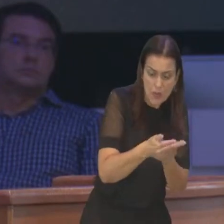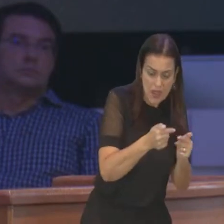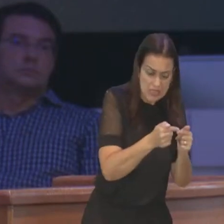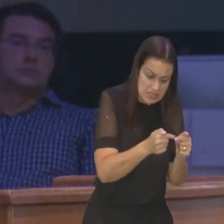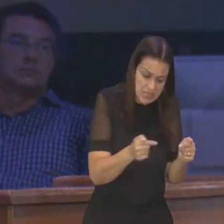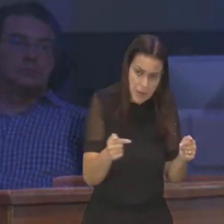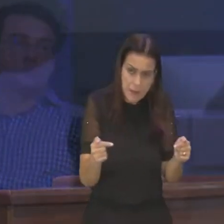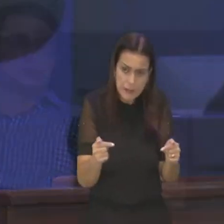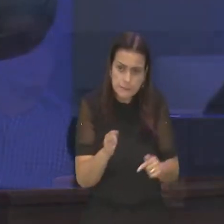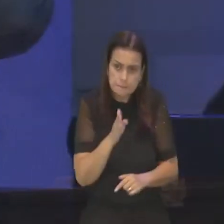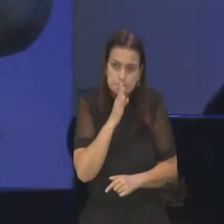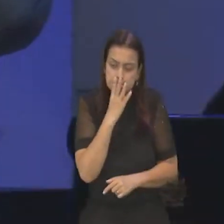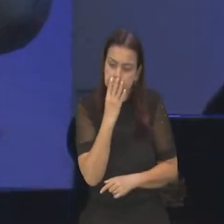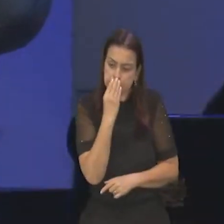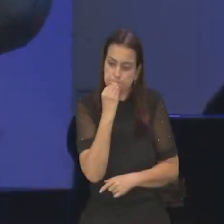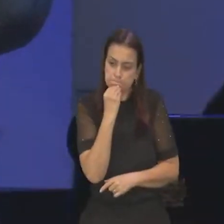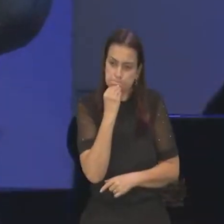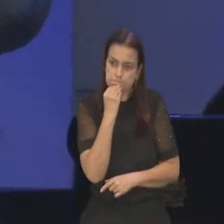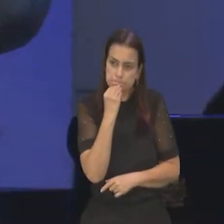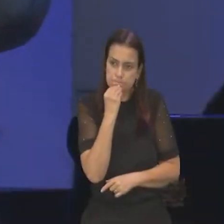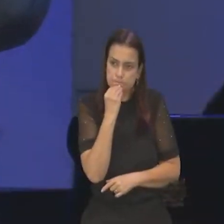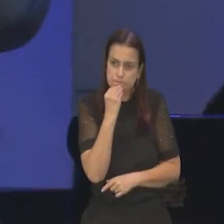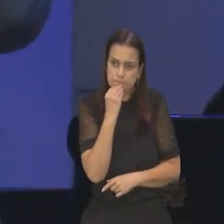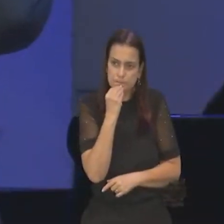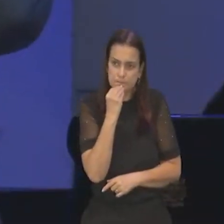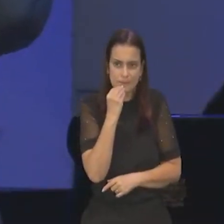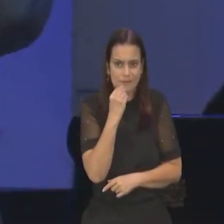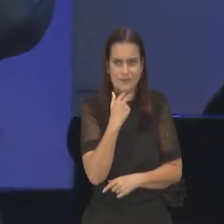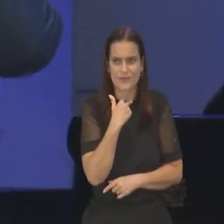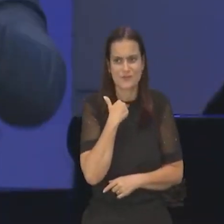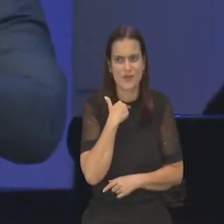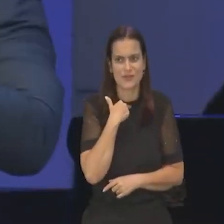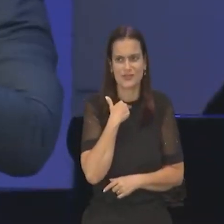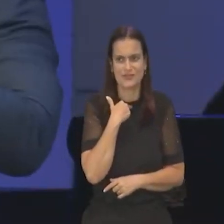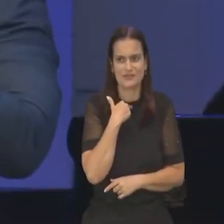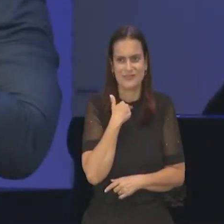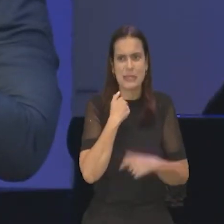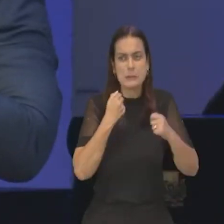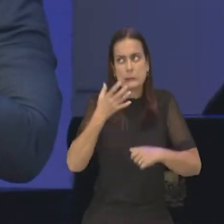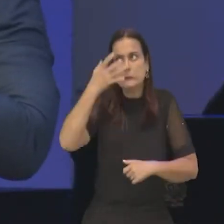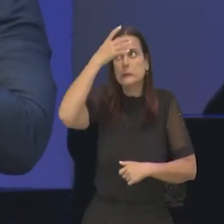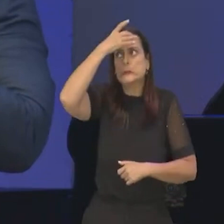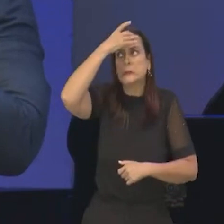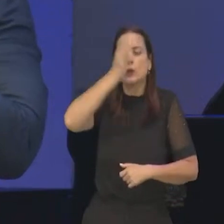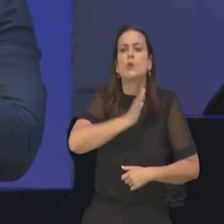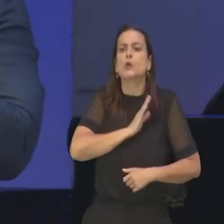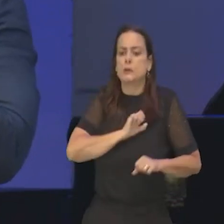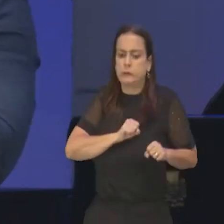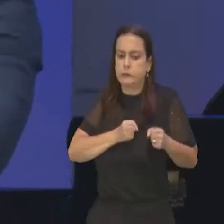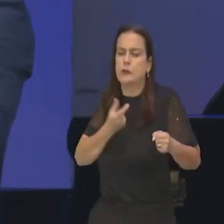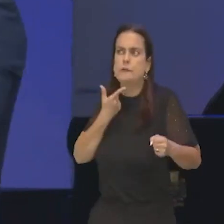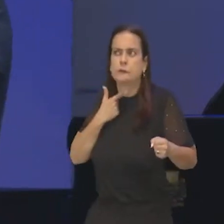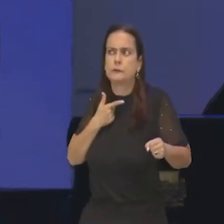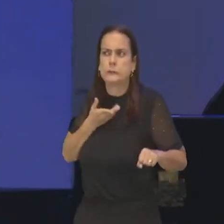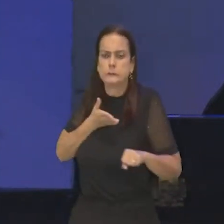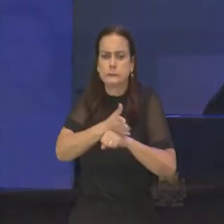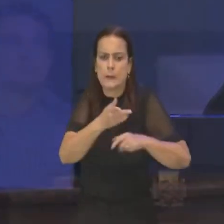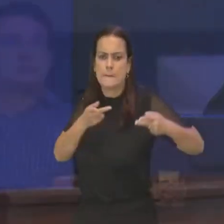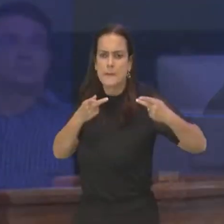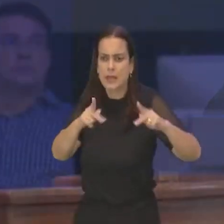semana sem termos esse pensamento em nossa mente, em nosso coração, porque nós